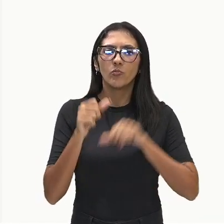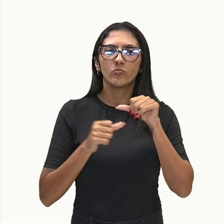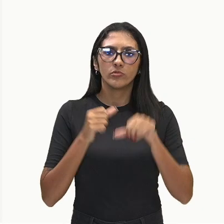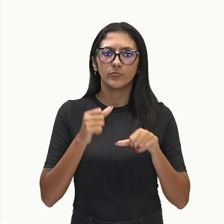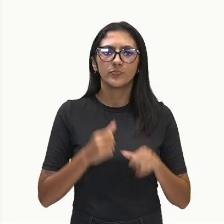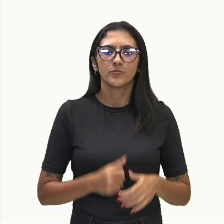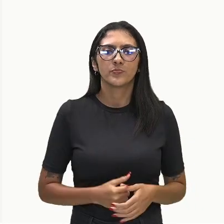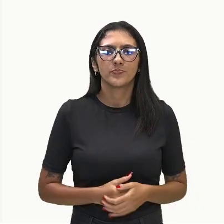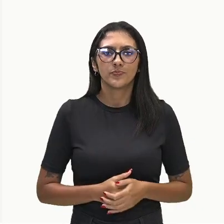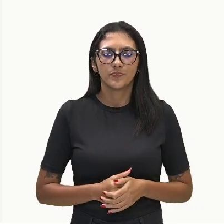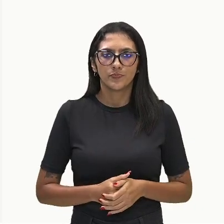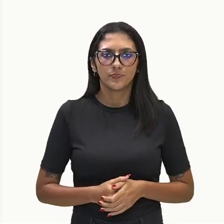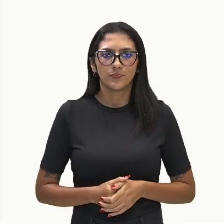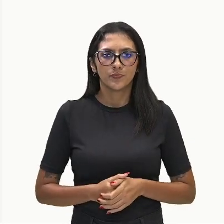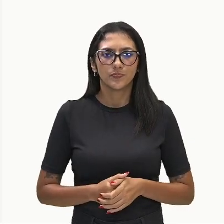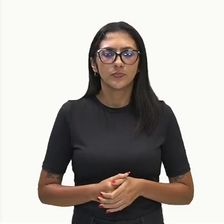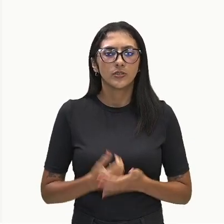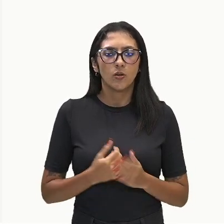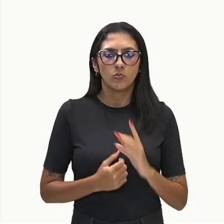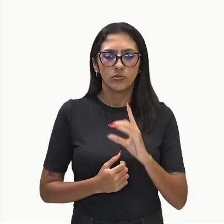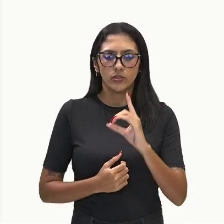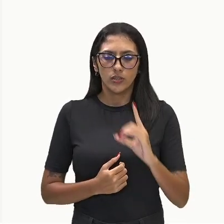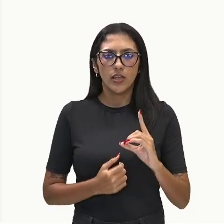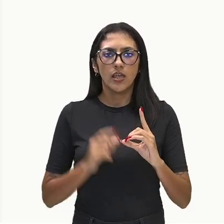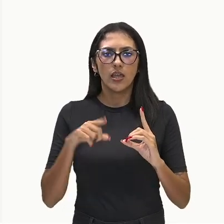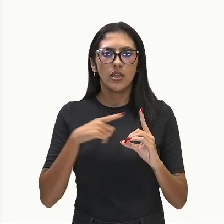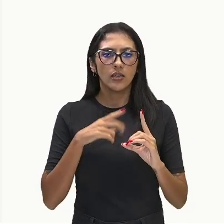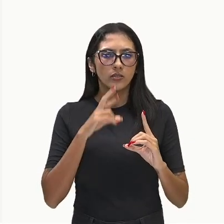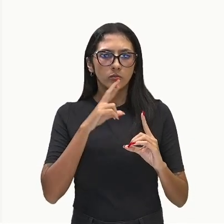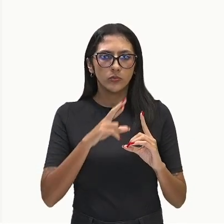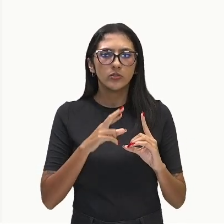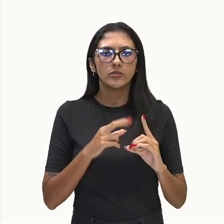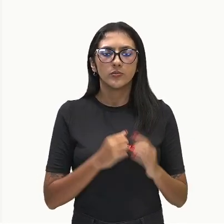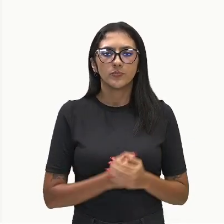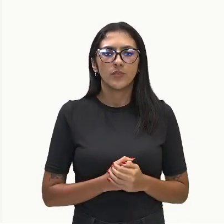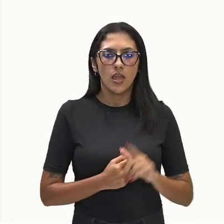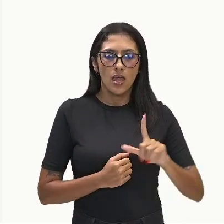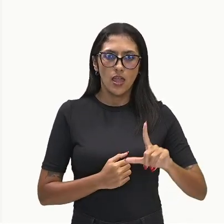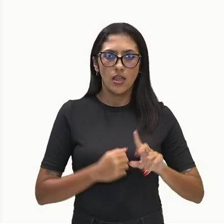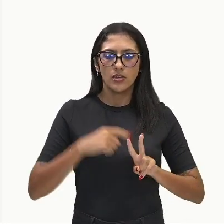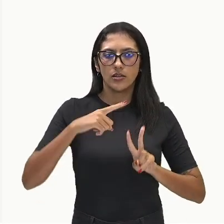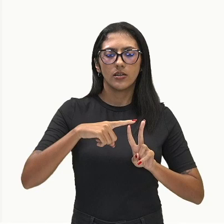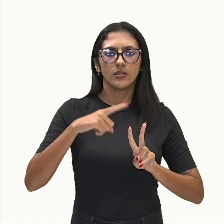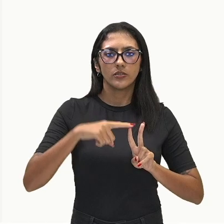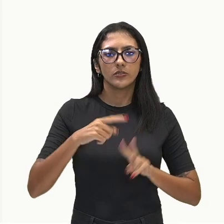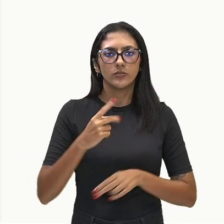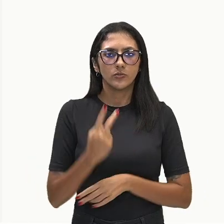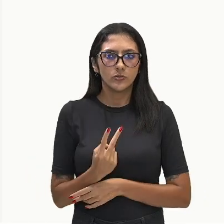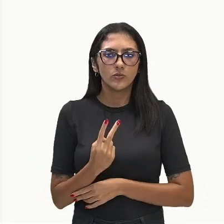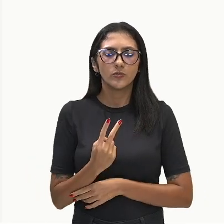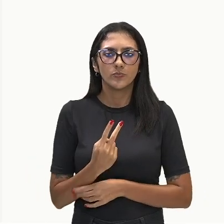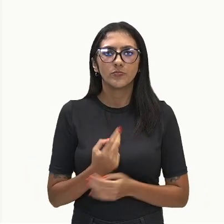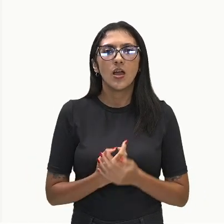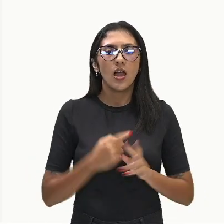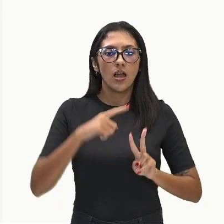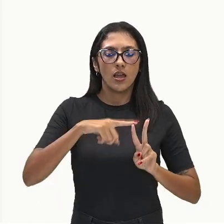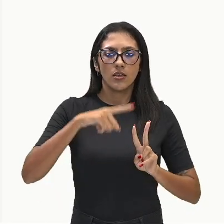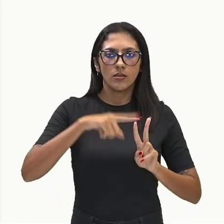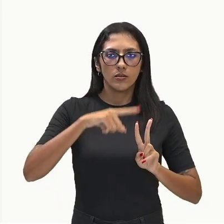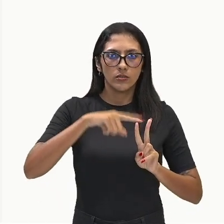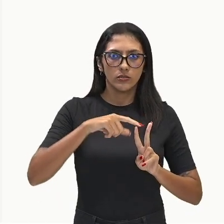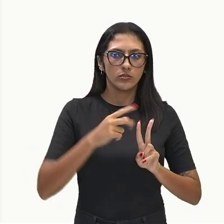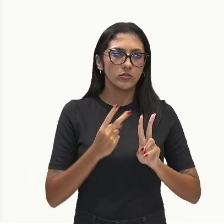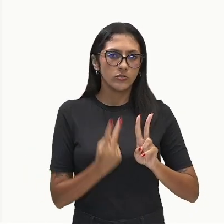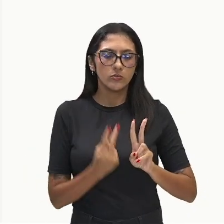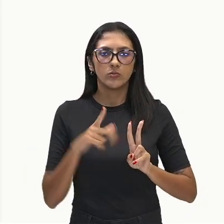obter que a distância D é igual a L raiz de 2. O valor da raiz de 2, da raiz quadrada de